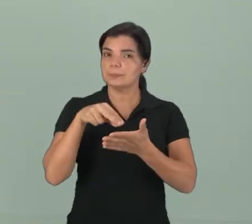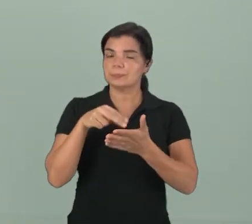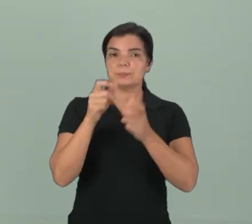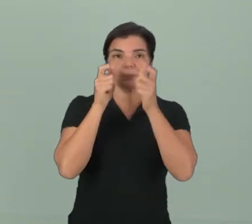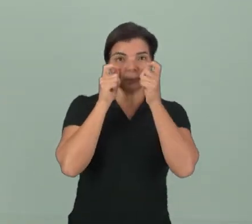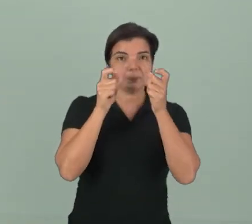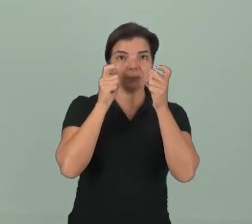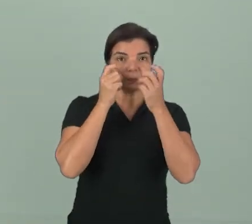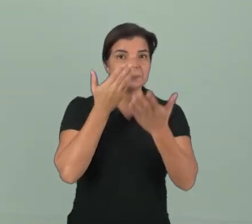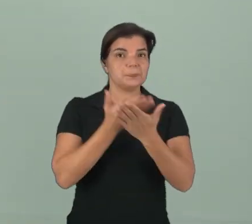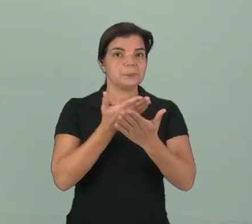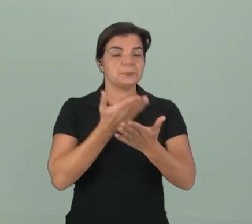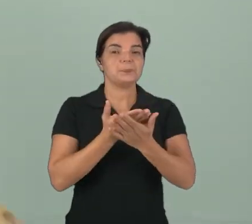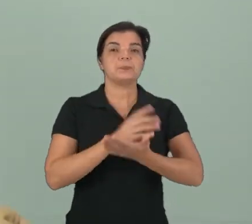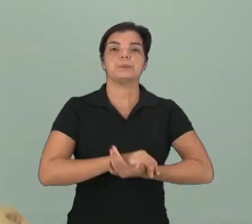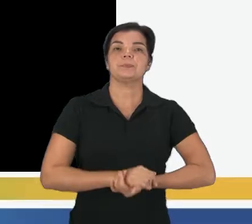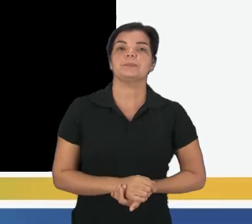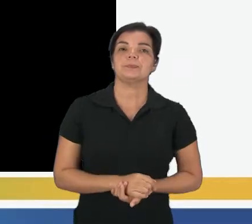presta bastante atenção.